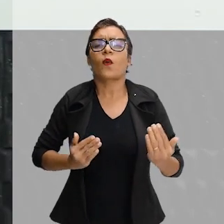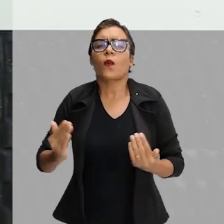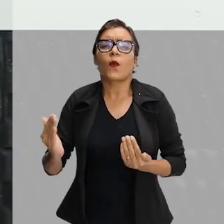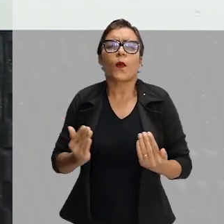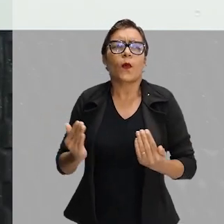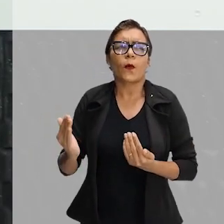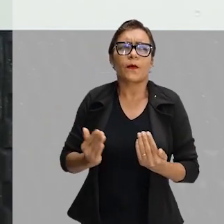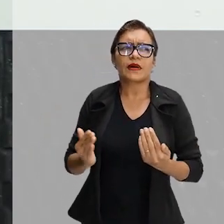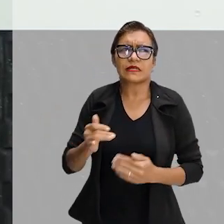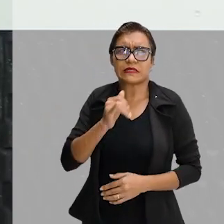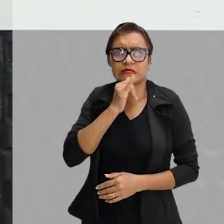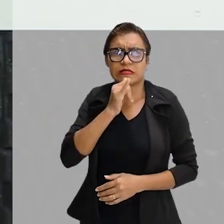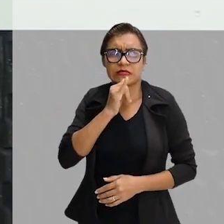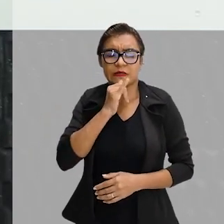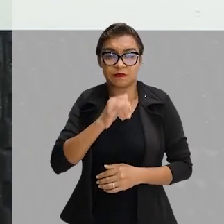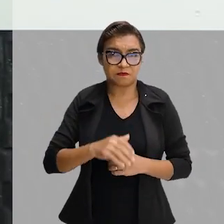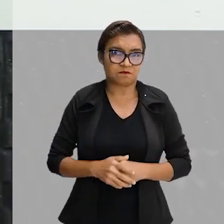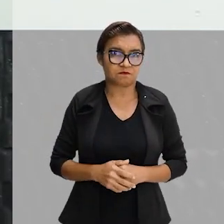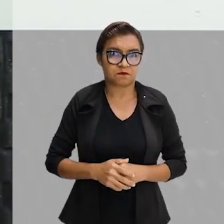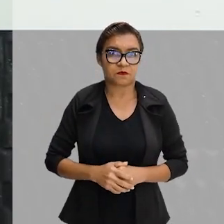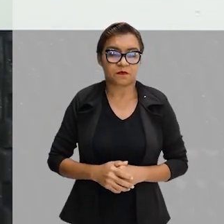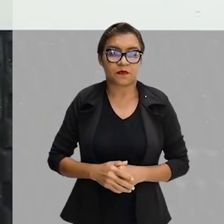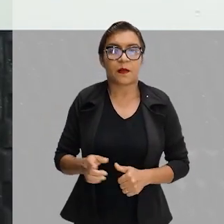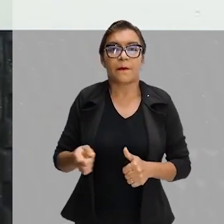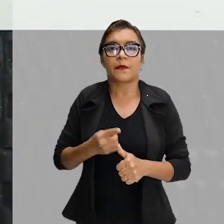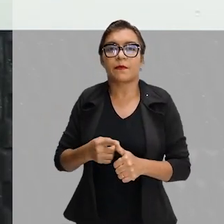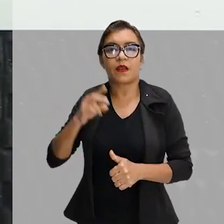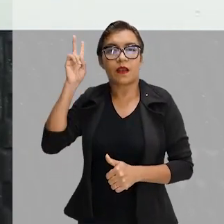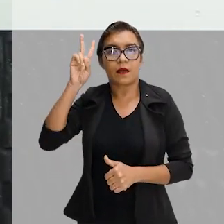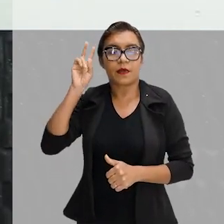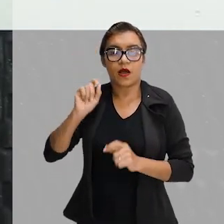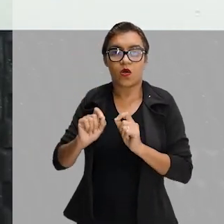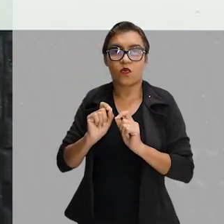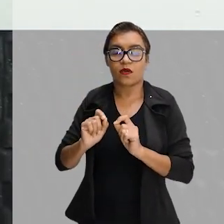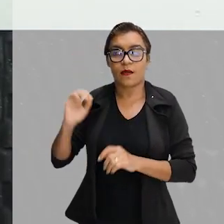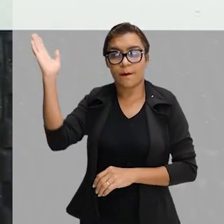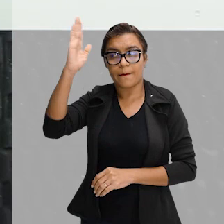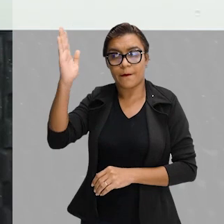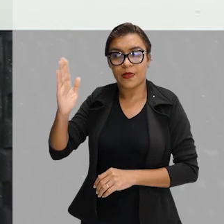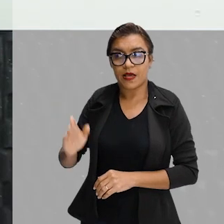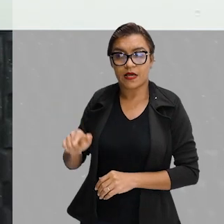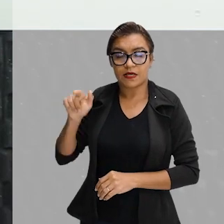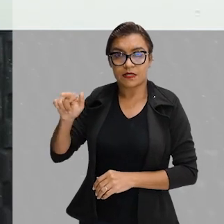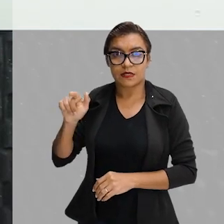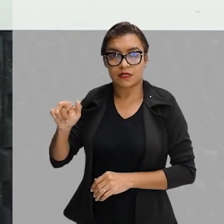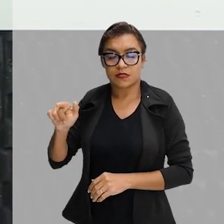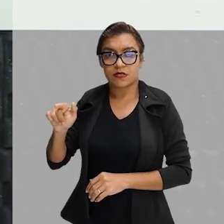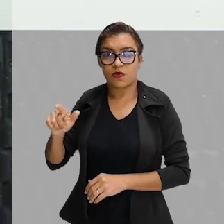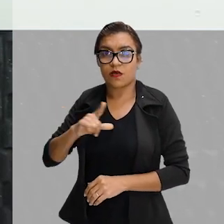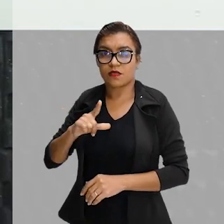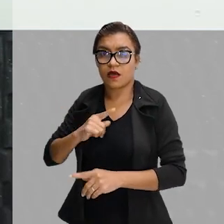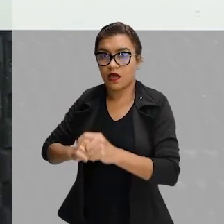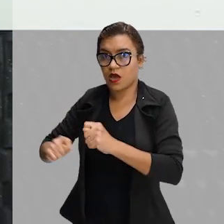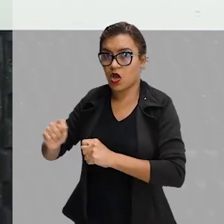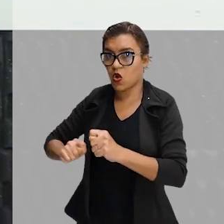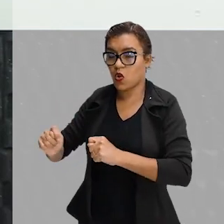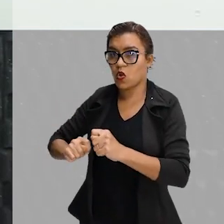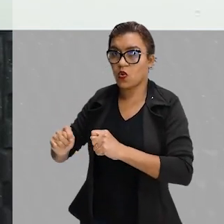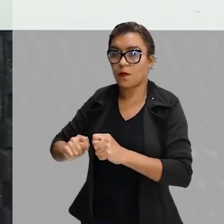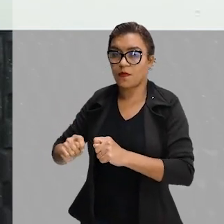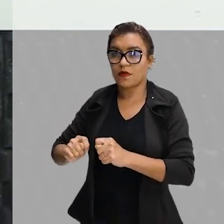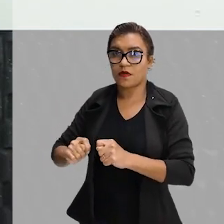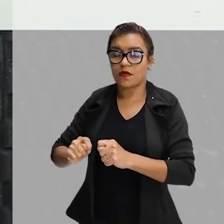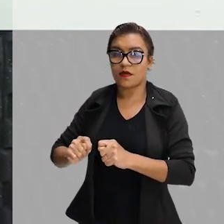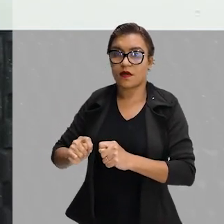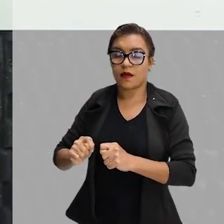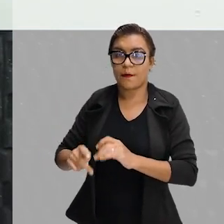comparação? A primeira coisa que nós temos que lembrar é que o Brasil estava entre as 10 maiores economias do mundo. Olha só,